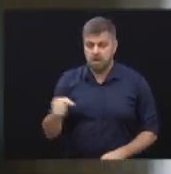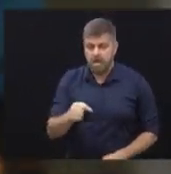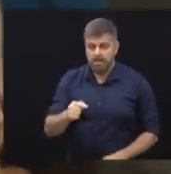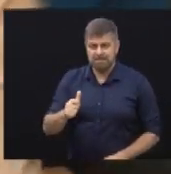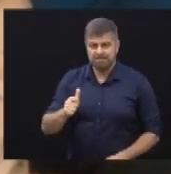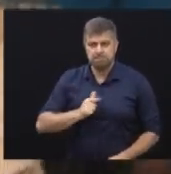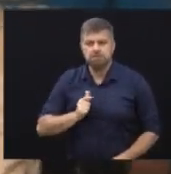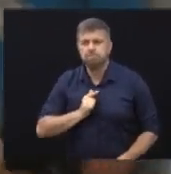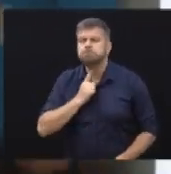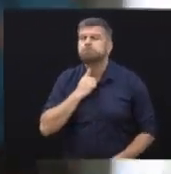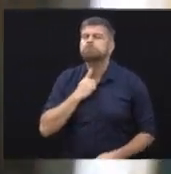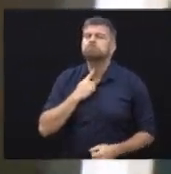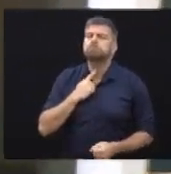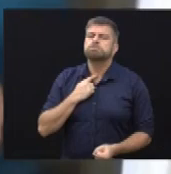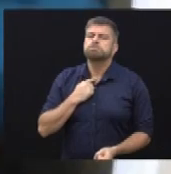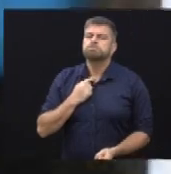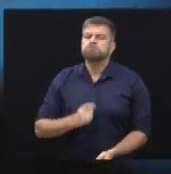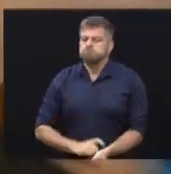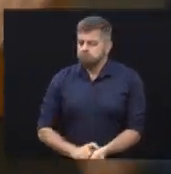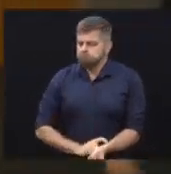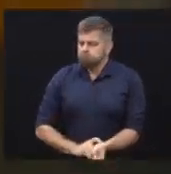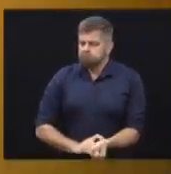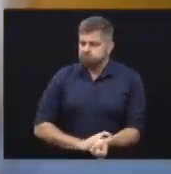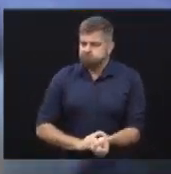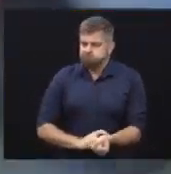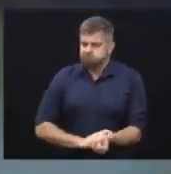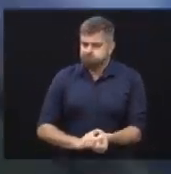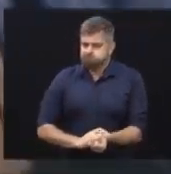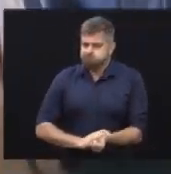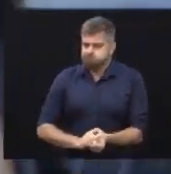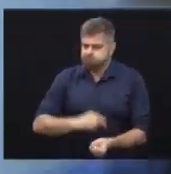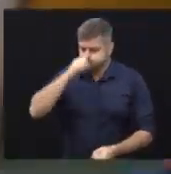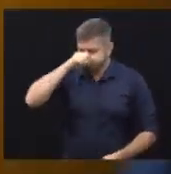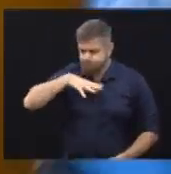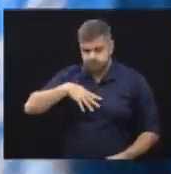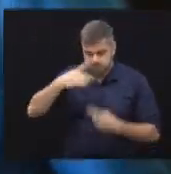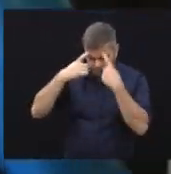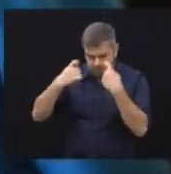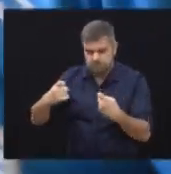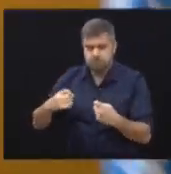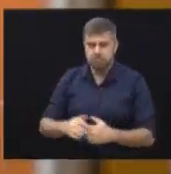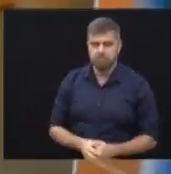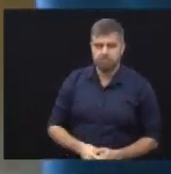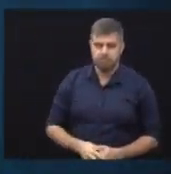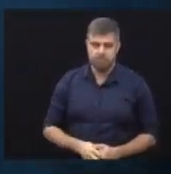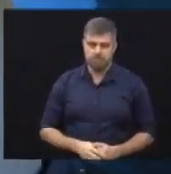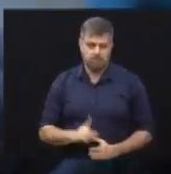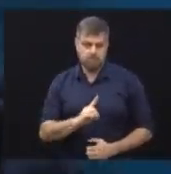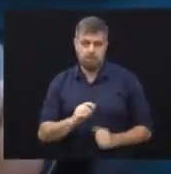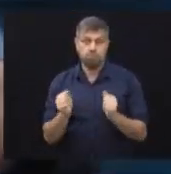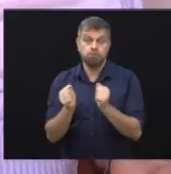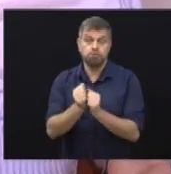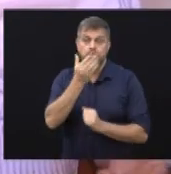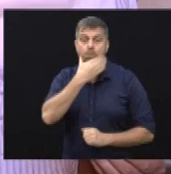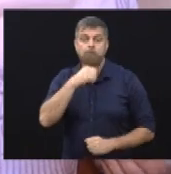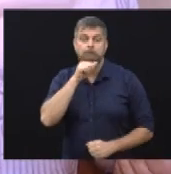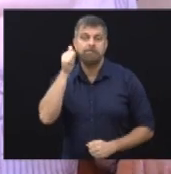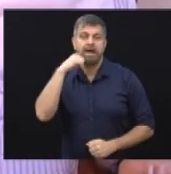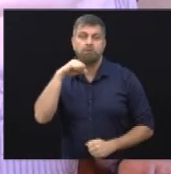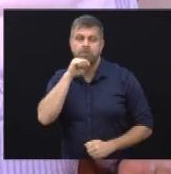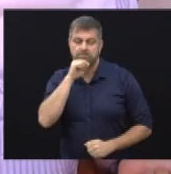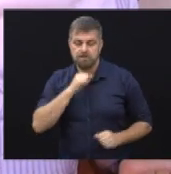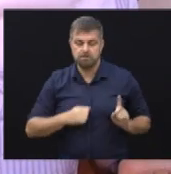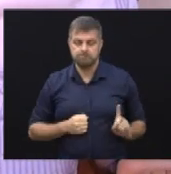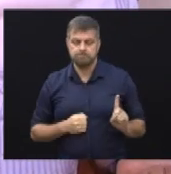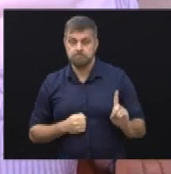a ter vontade de agir de forma agressiva. E às vezes ela age não com os pais, por serem